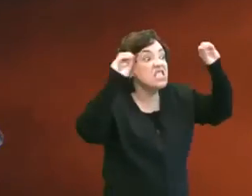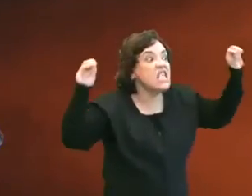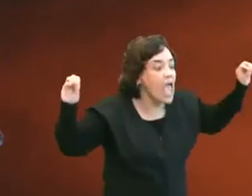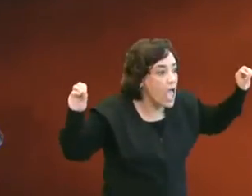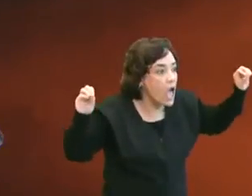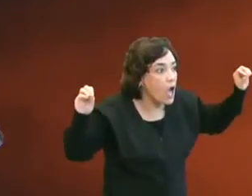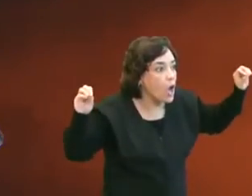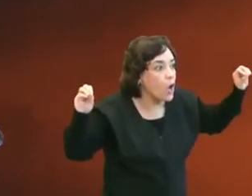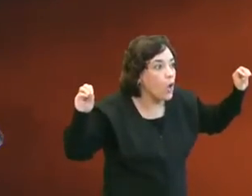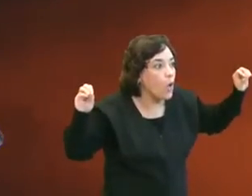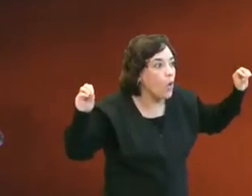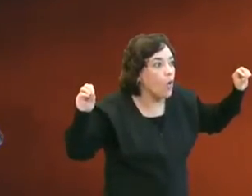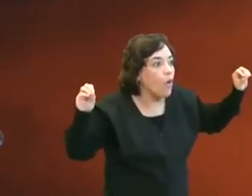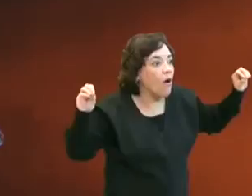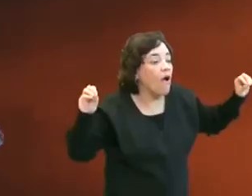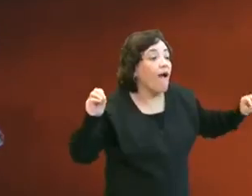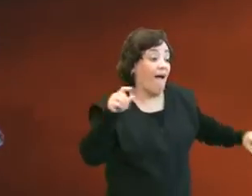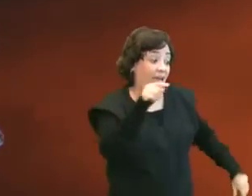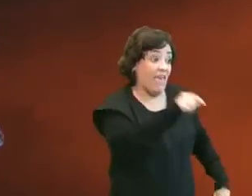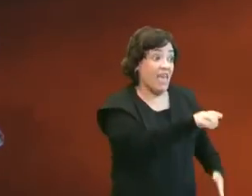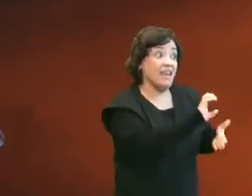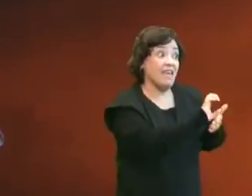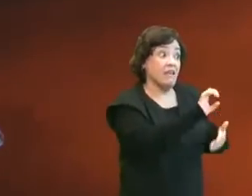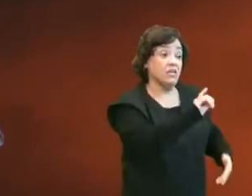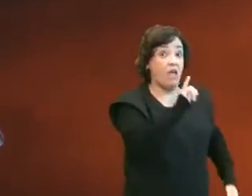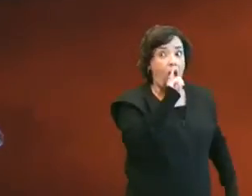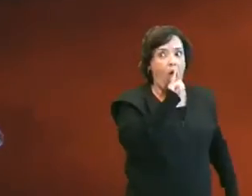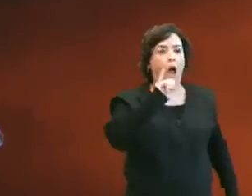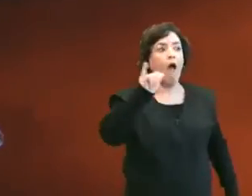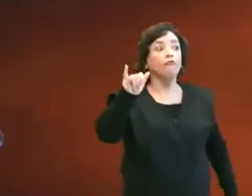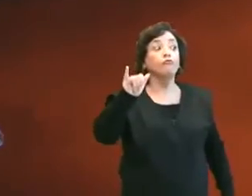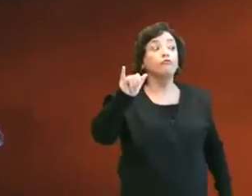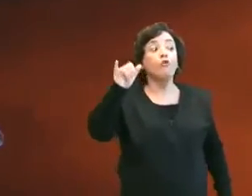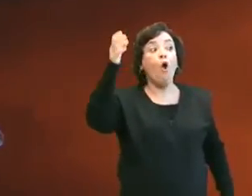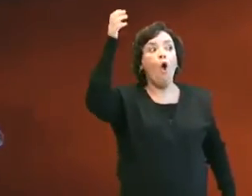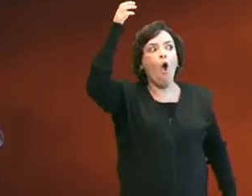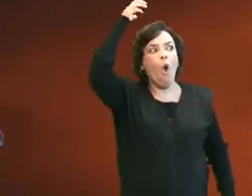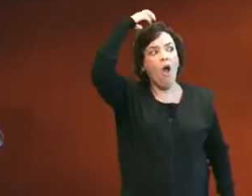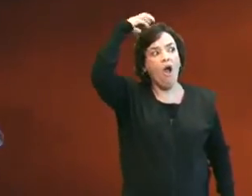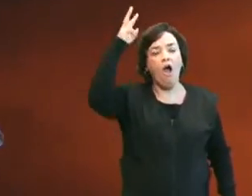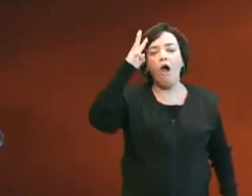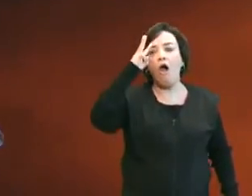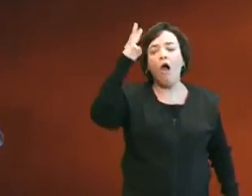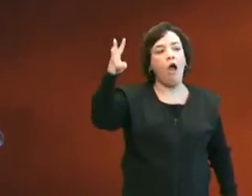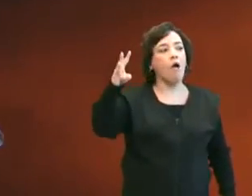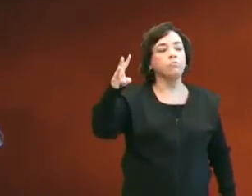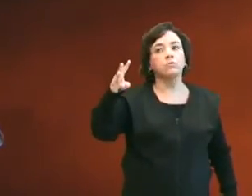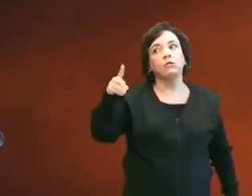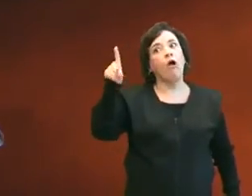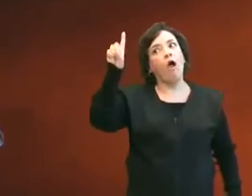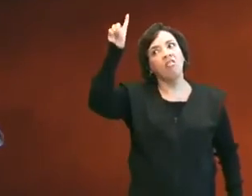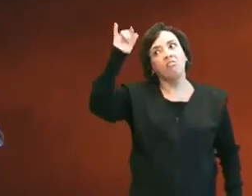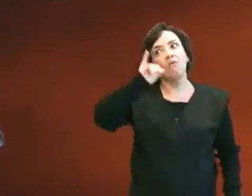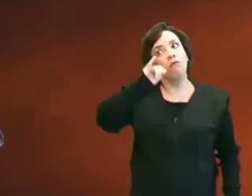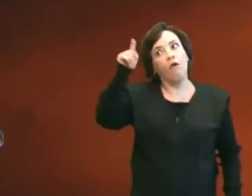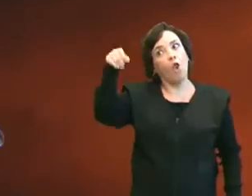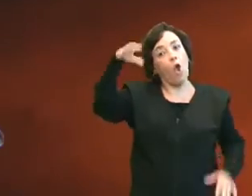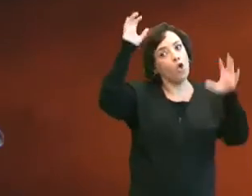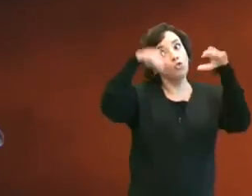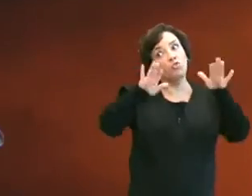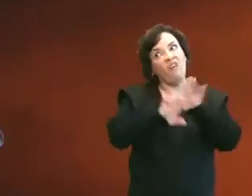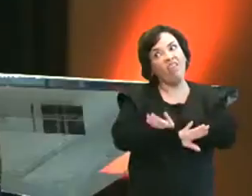Conforme ele disse, acontece. Aquele homem vive escondido nas casas de pessoas,